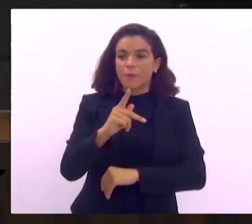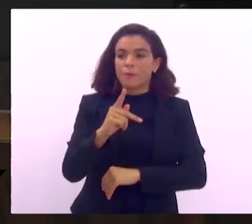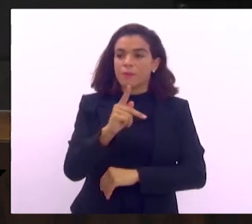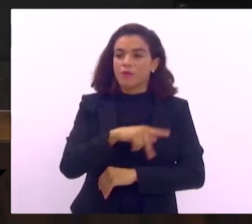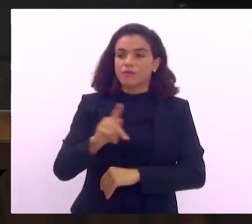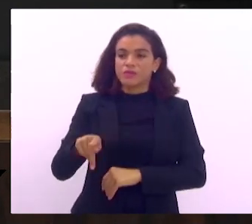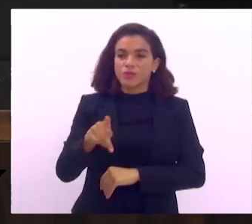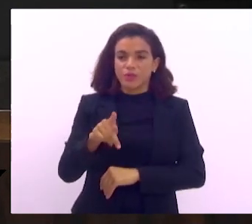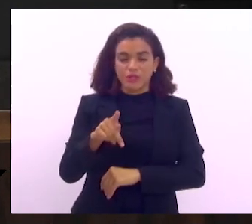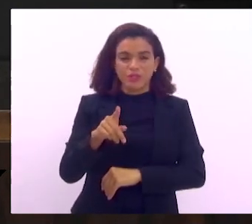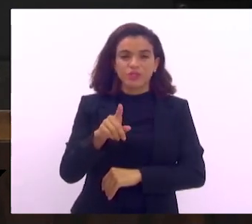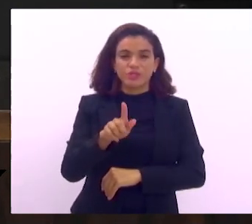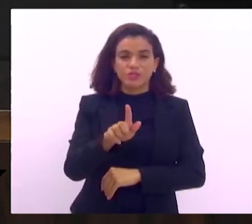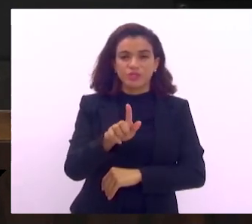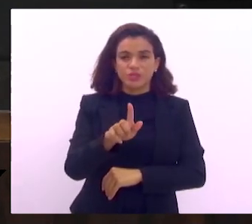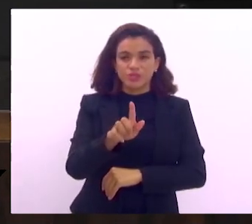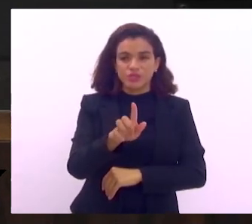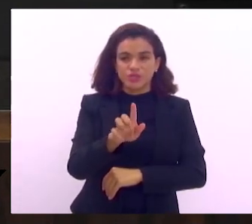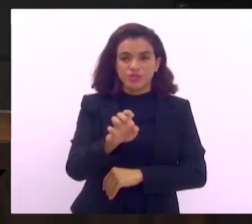doutora Giovana Catuária,